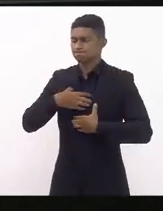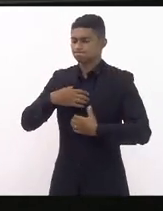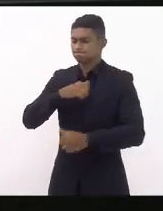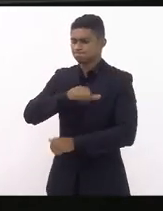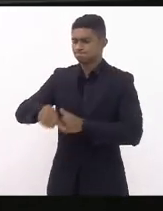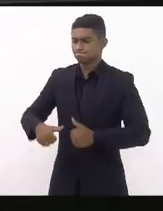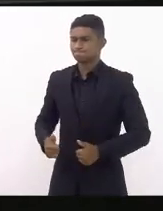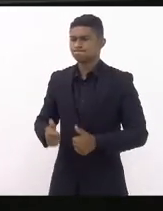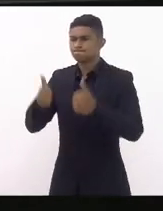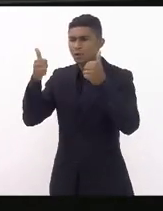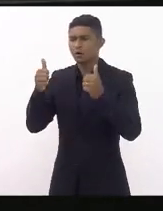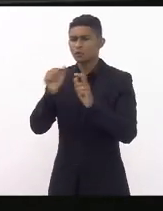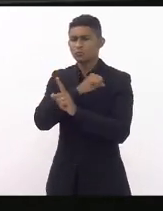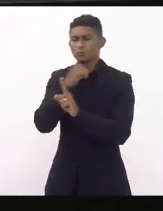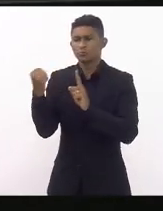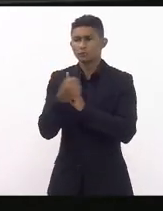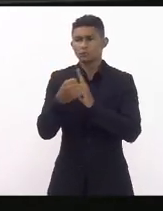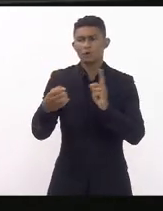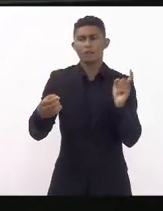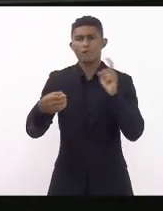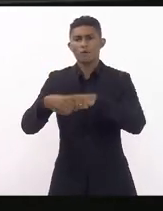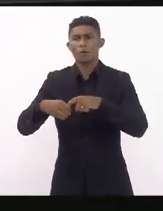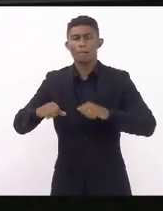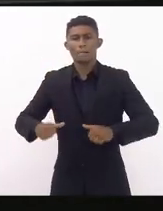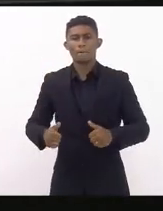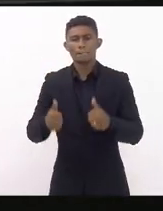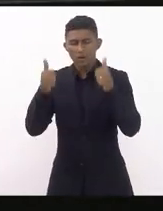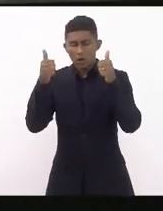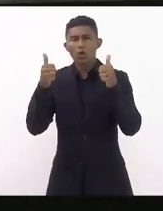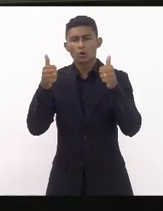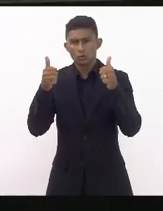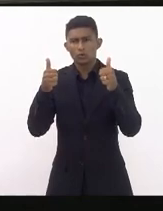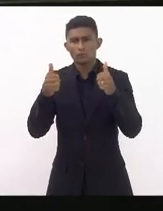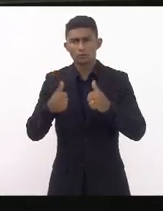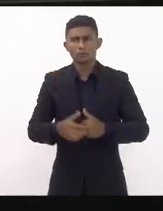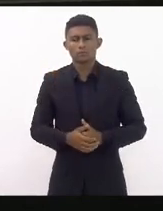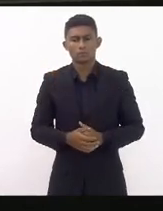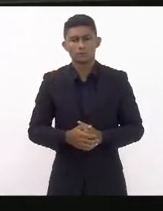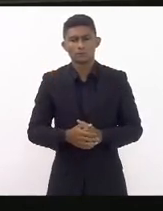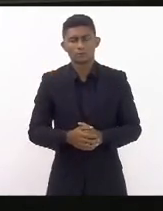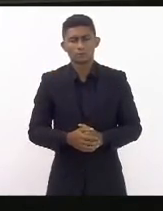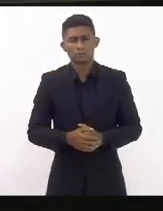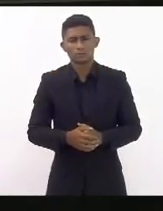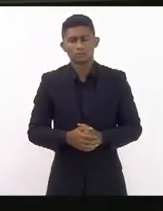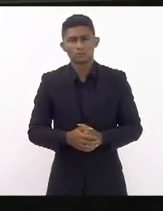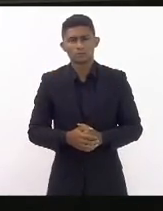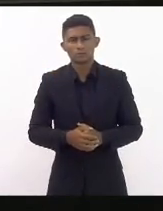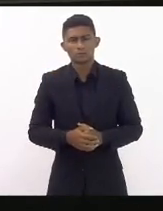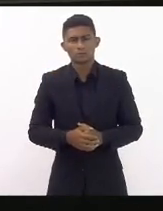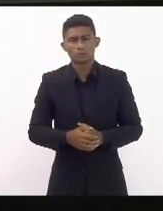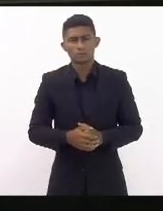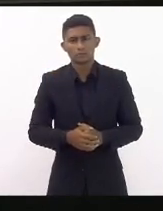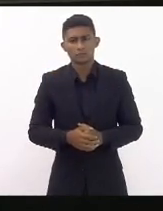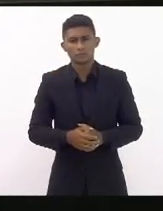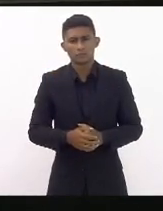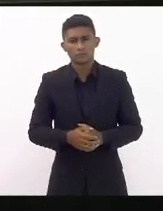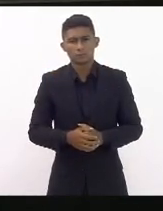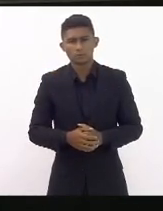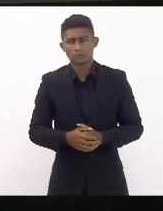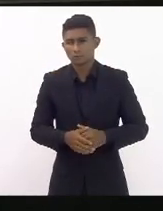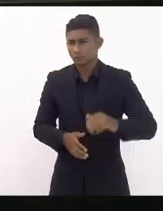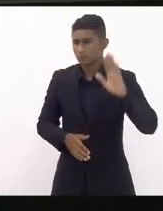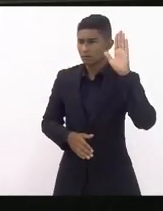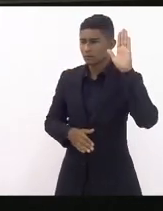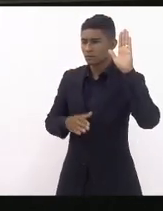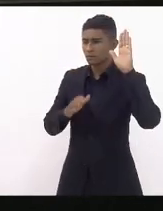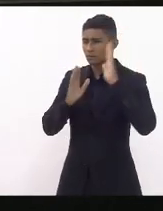para a sociedade melhor do que o que ela entrou para cumprir sua pena. Mas como pensar... Deputada em... Tiazu, me permite